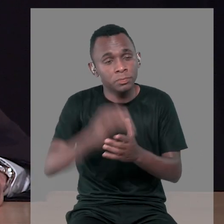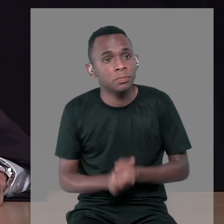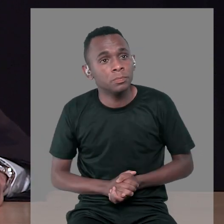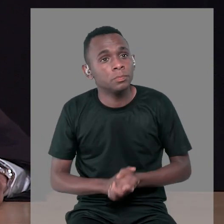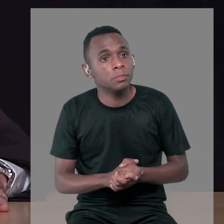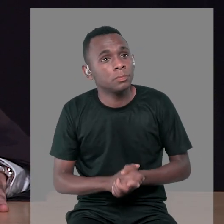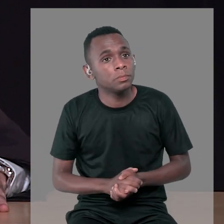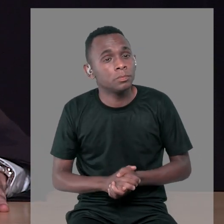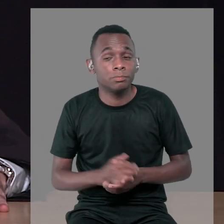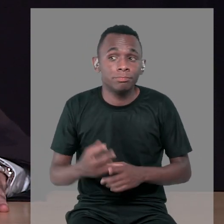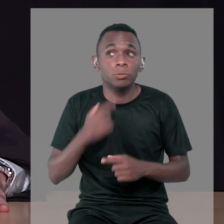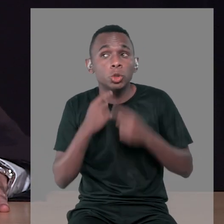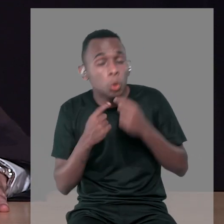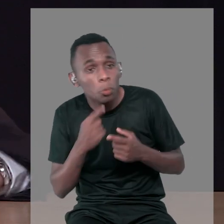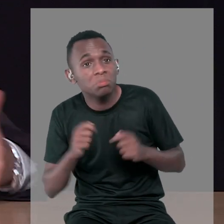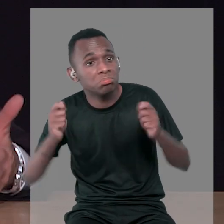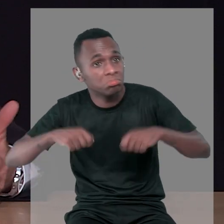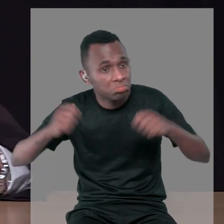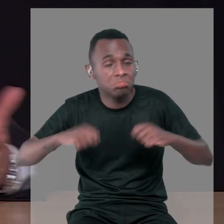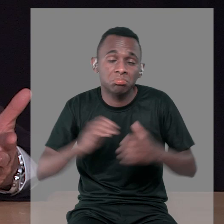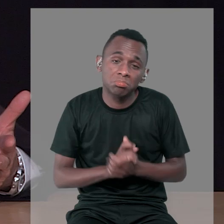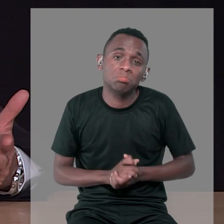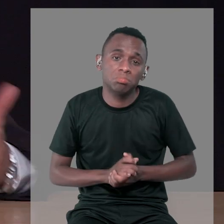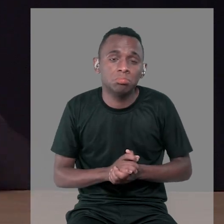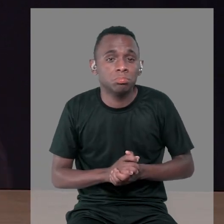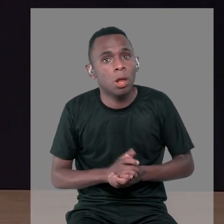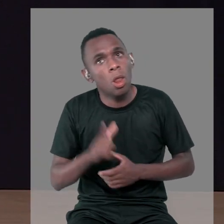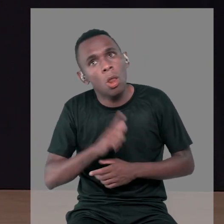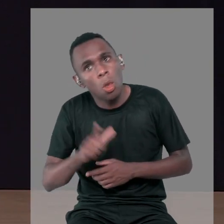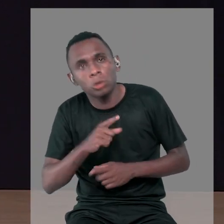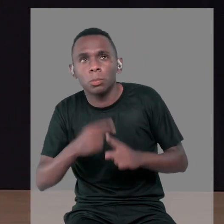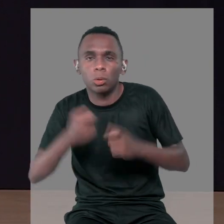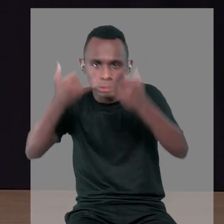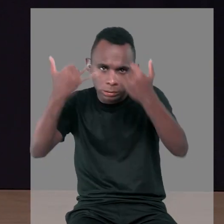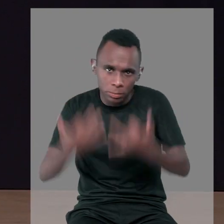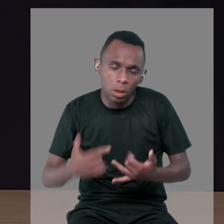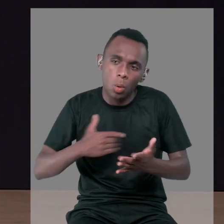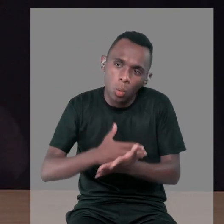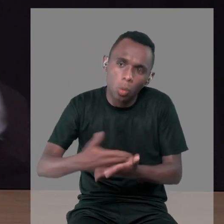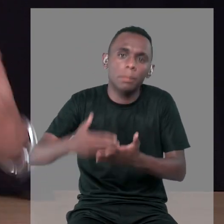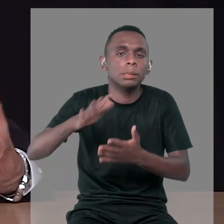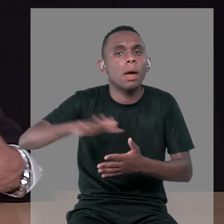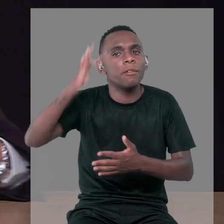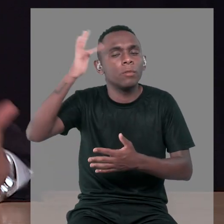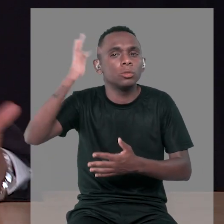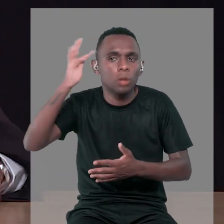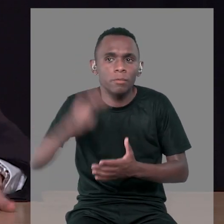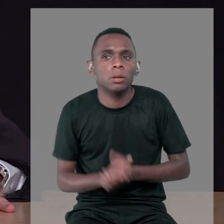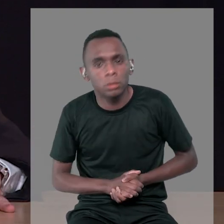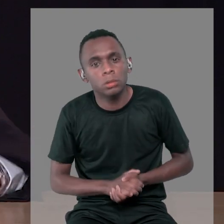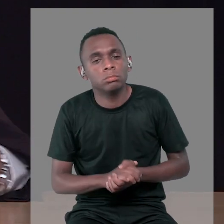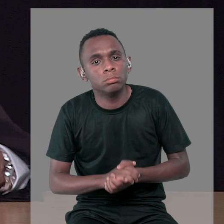Perfeitamente contestável. Né? Claro, porque, como eu disse, é um ponto de partida filosófico, né? A partir do qual eu tento refletir. Hoje,